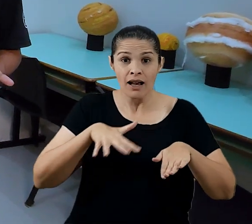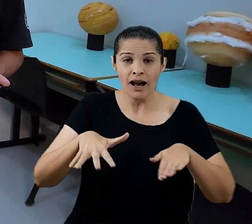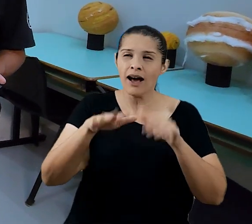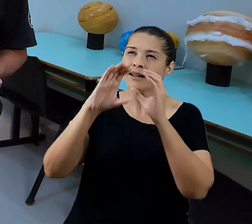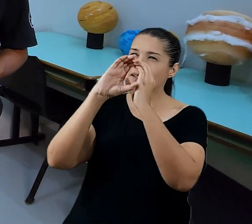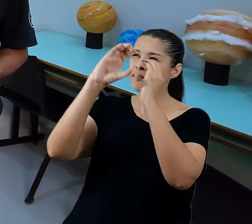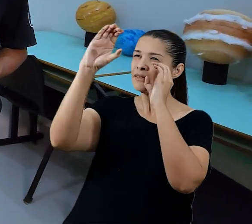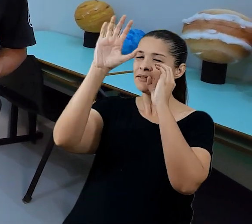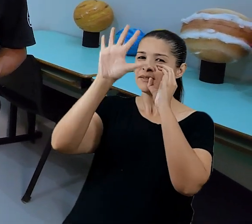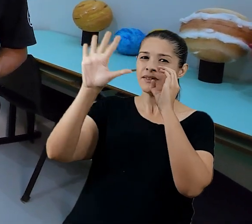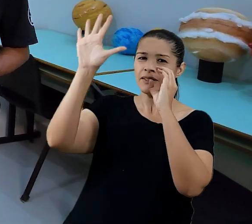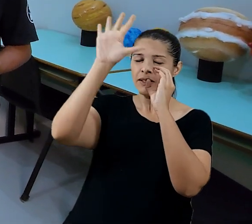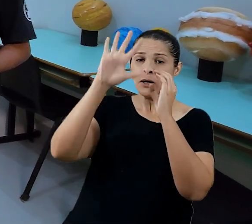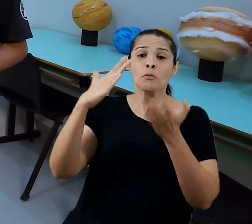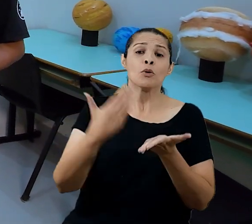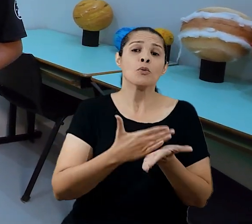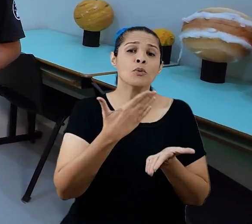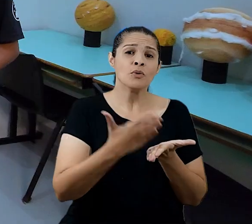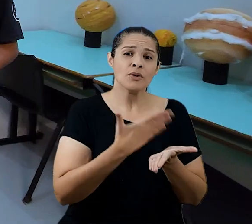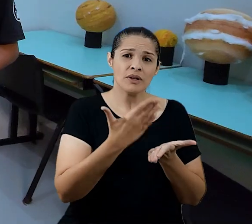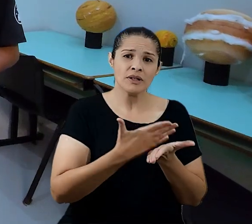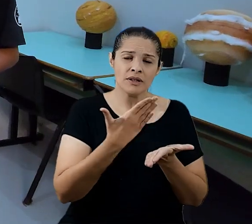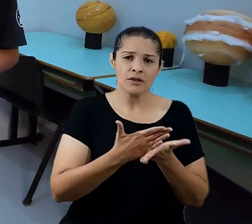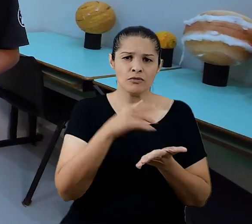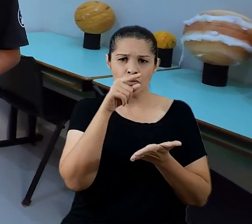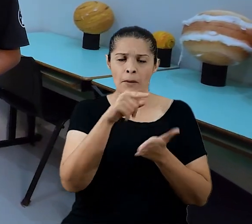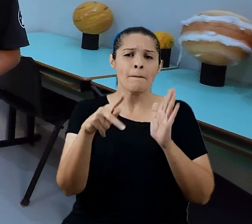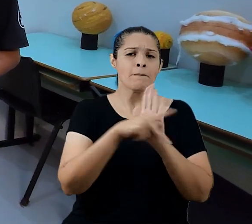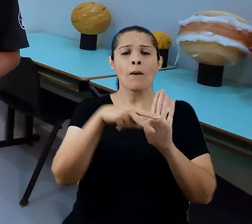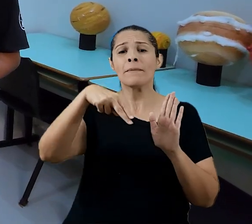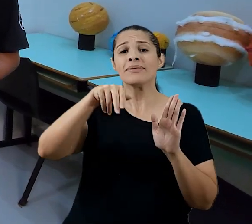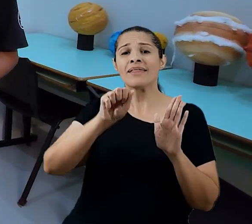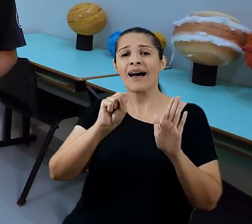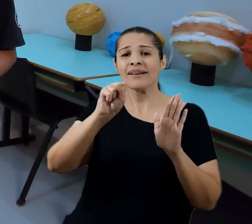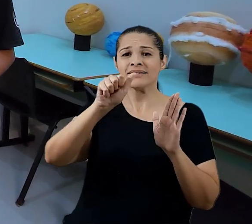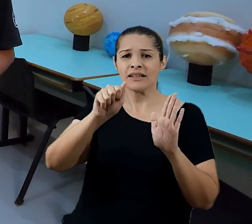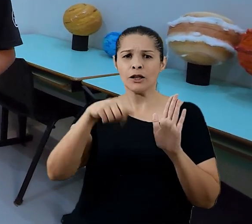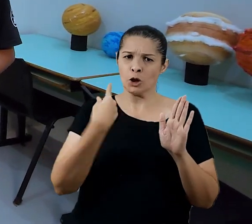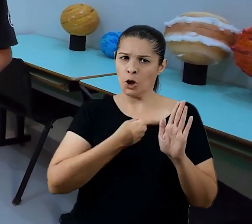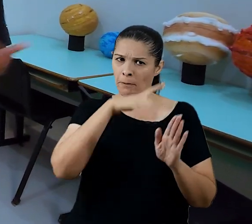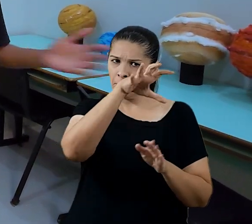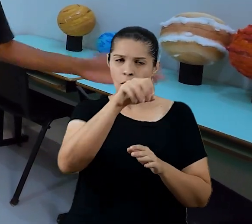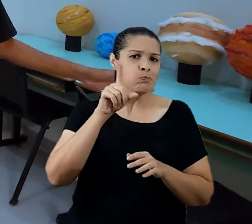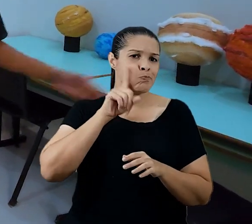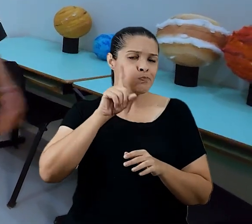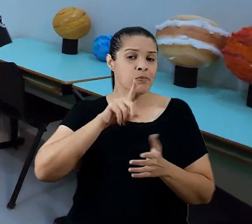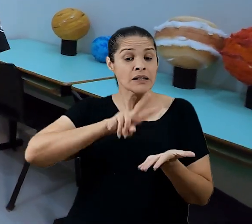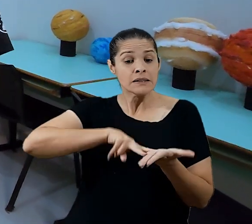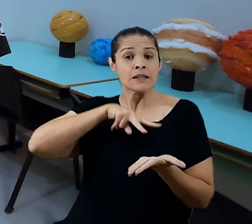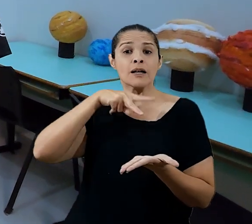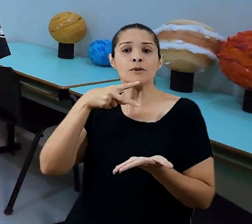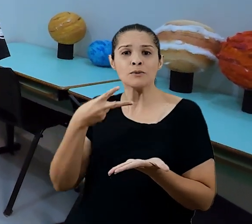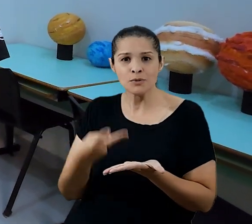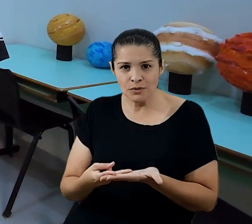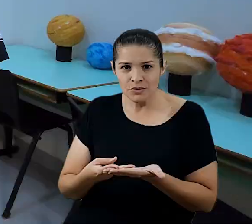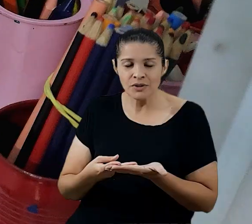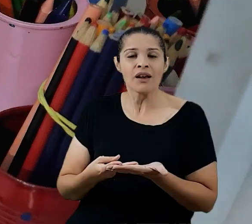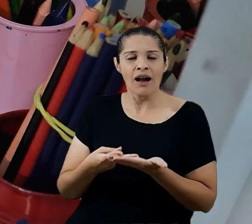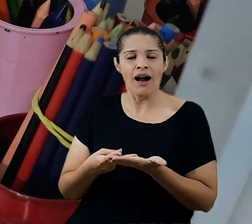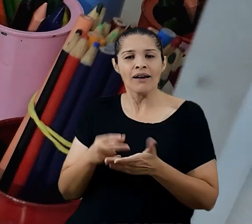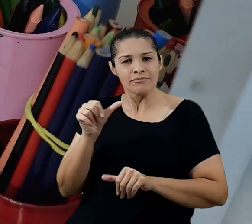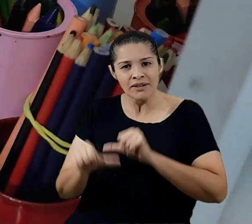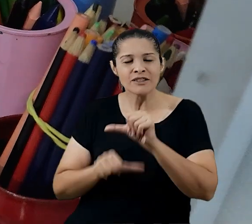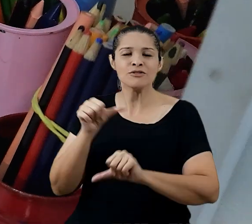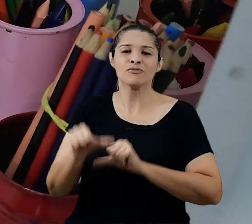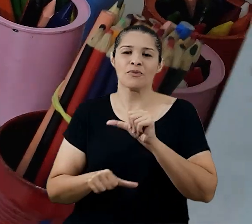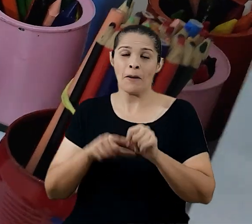livro escrito pela NASA, que a gente traduz e transforma esses materiais traduzidos em materiais didáticos. Então,